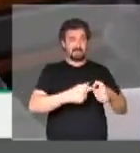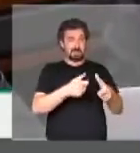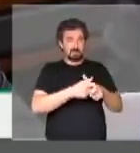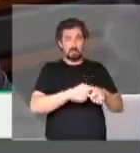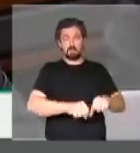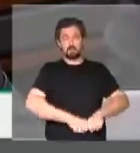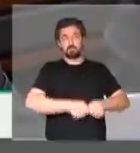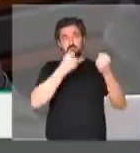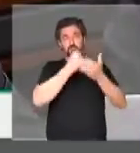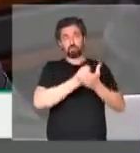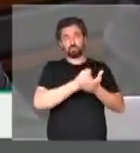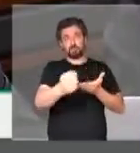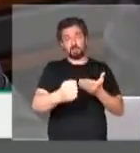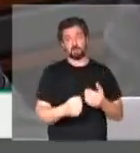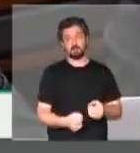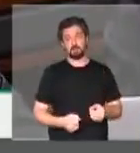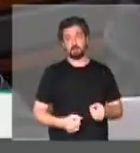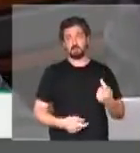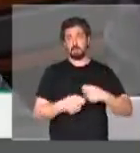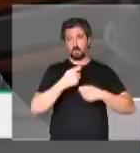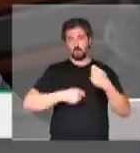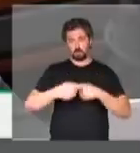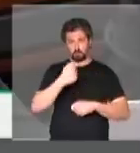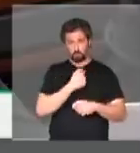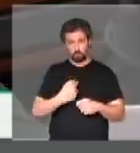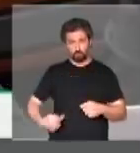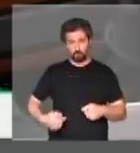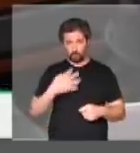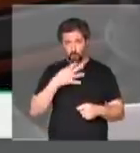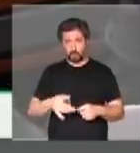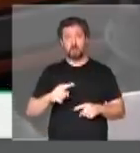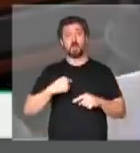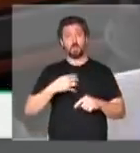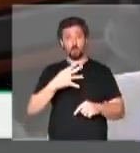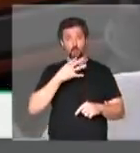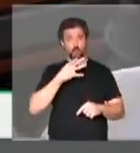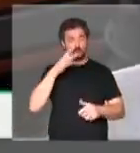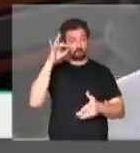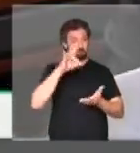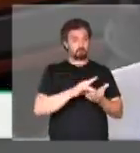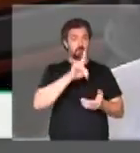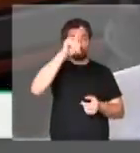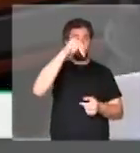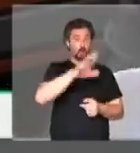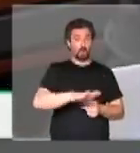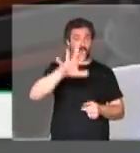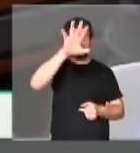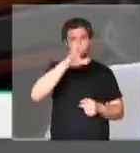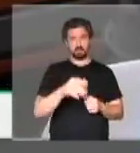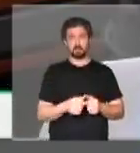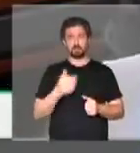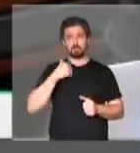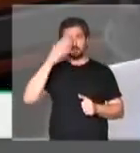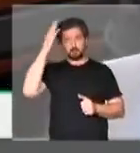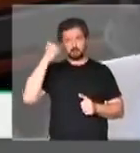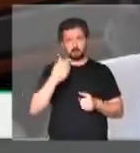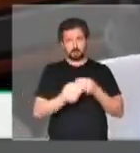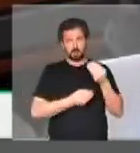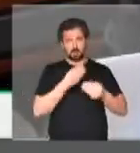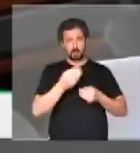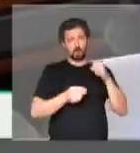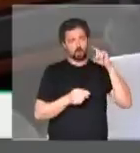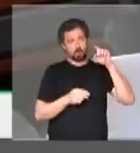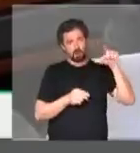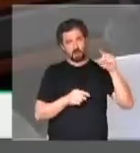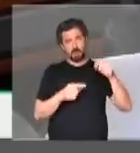vão quebrar. Talvez a equipe econômica do governo não conheça, mas eu conheço a realidade do Nordeste brasileiro. Sei como é que funciona